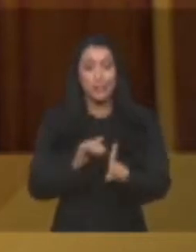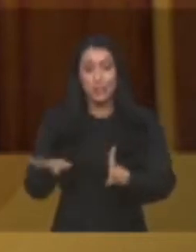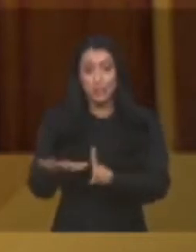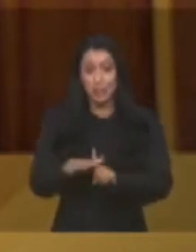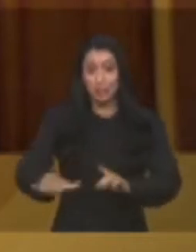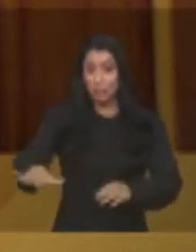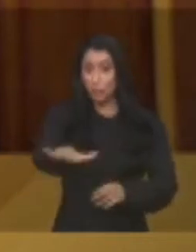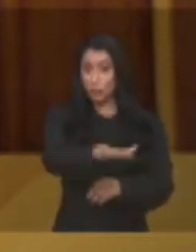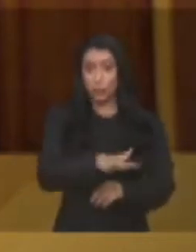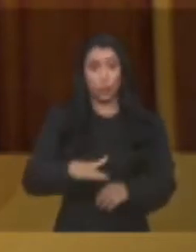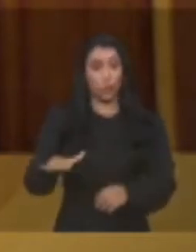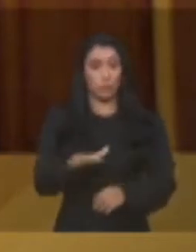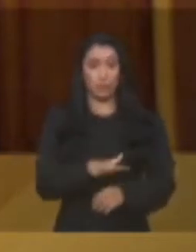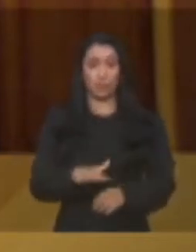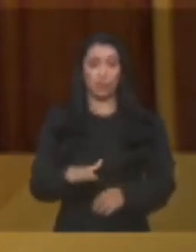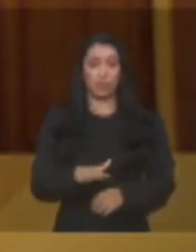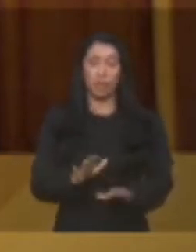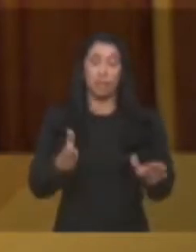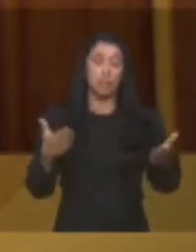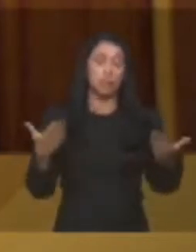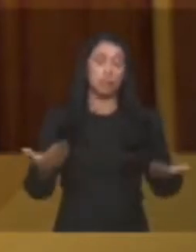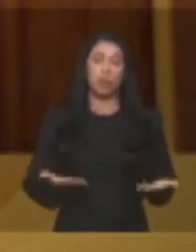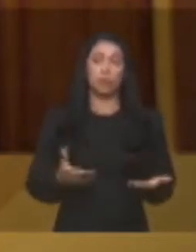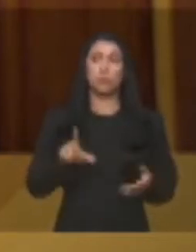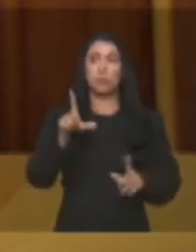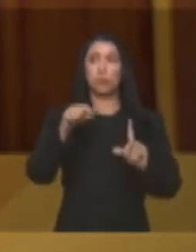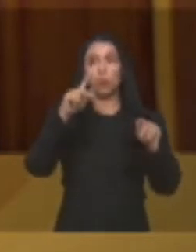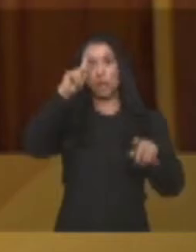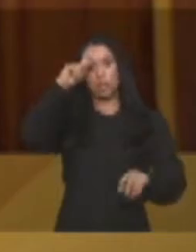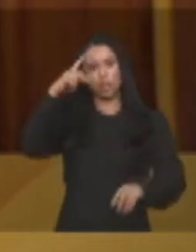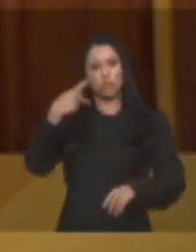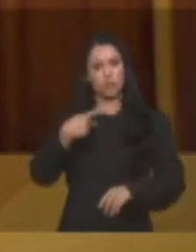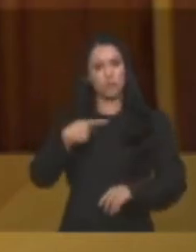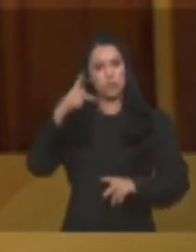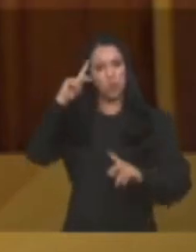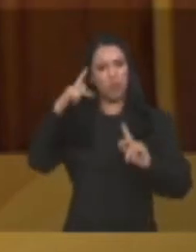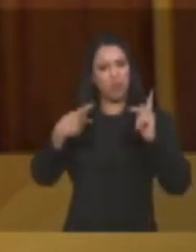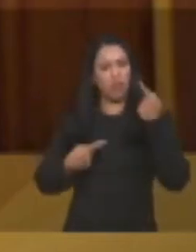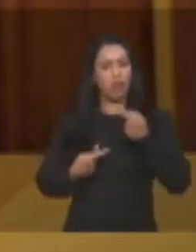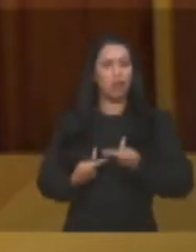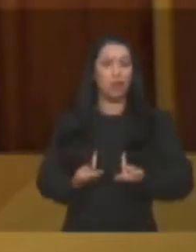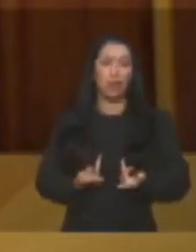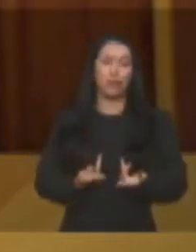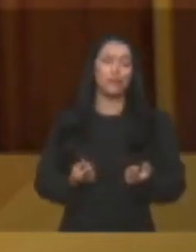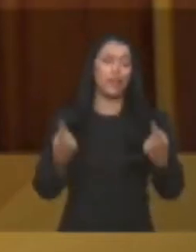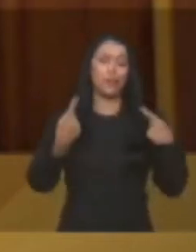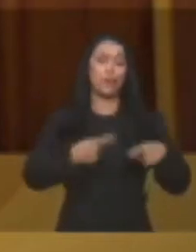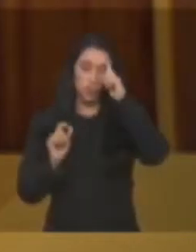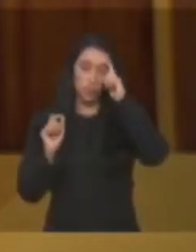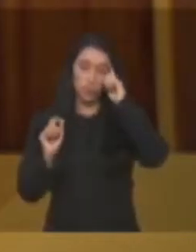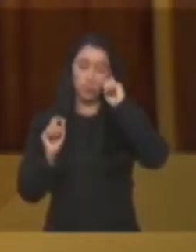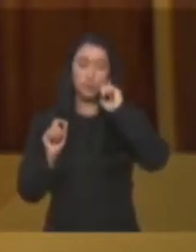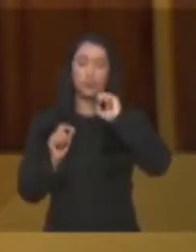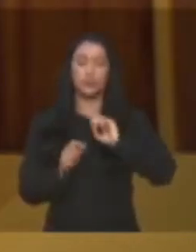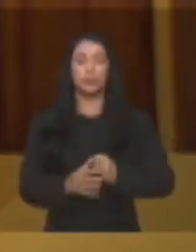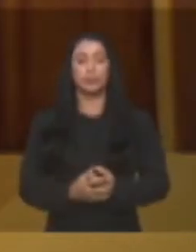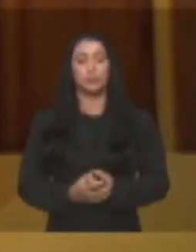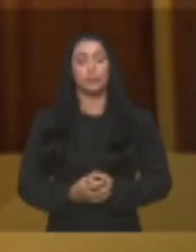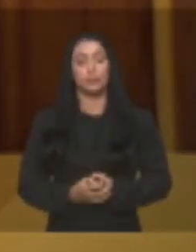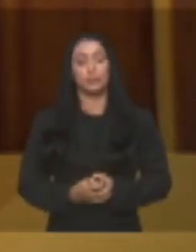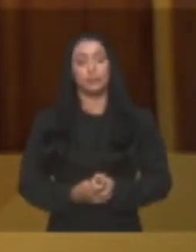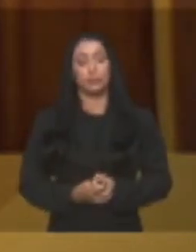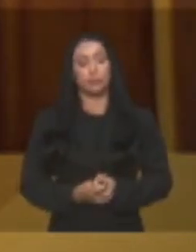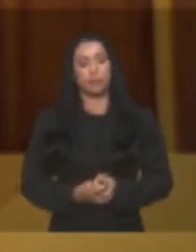sendo legítimas escolhas individuais que afetem gravemente direitos de terceiros.